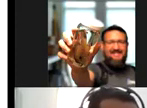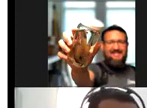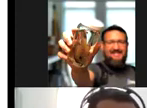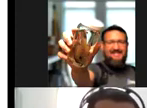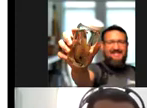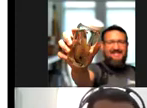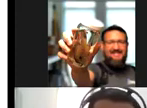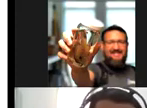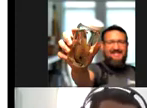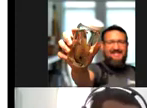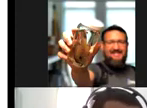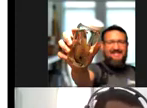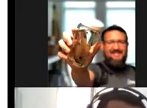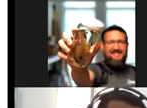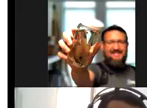ver,